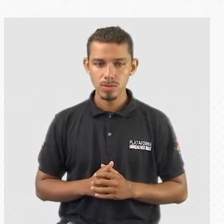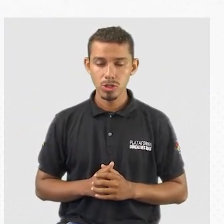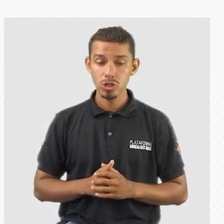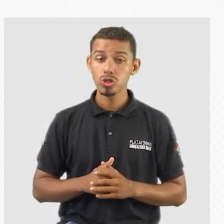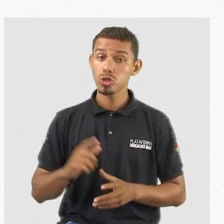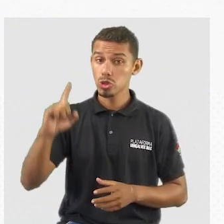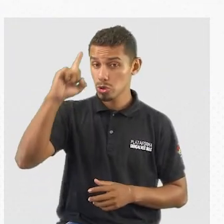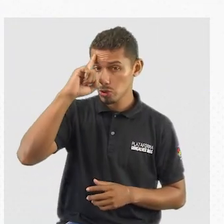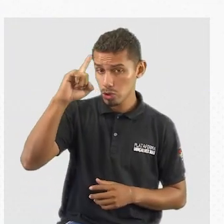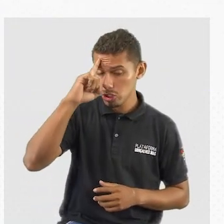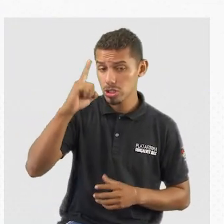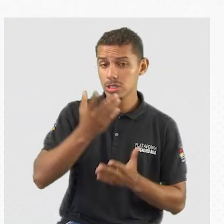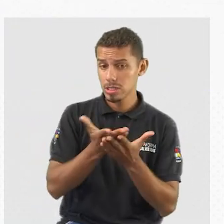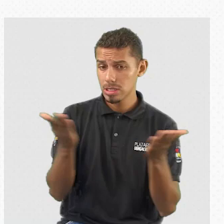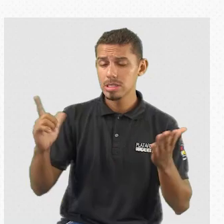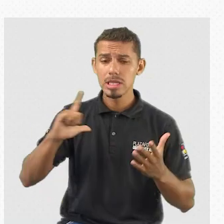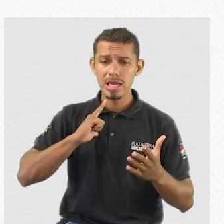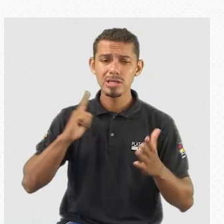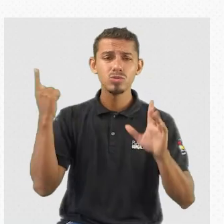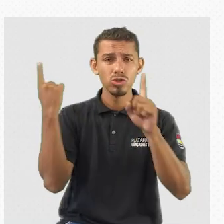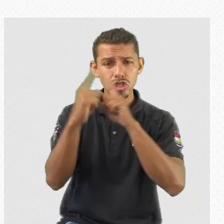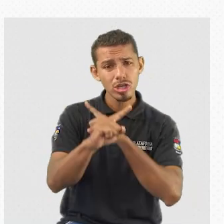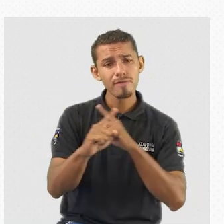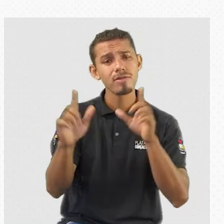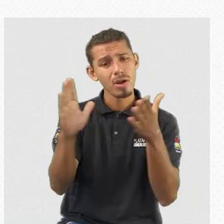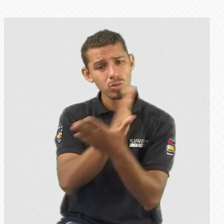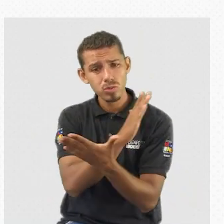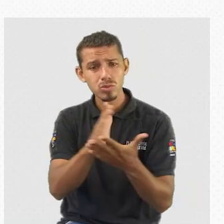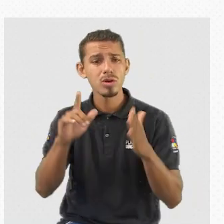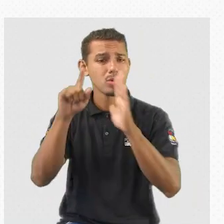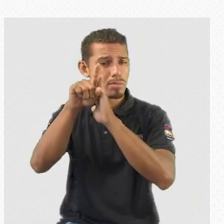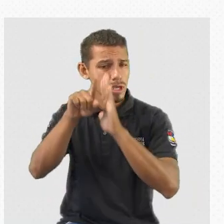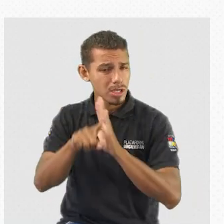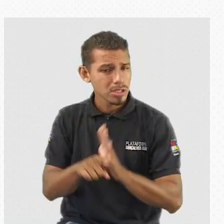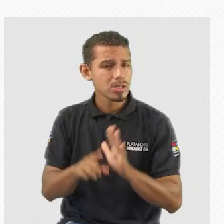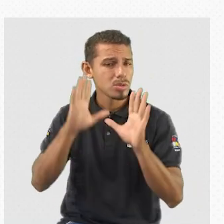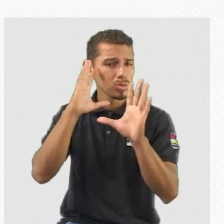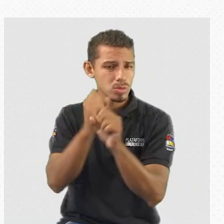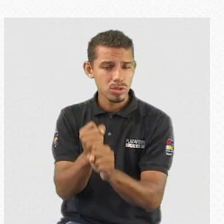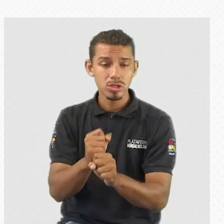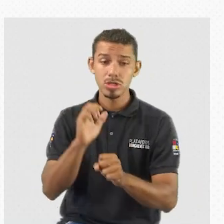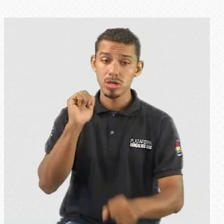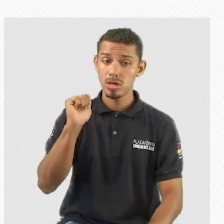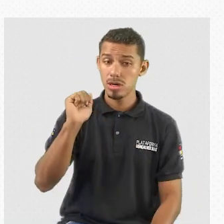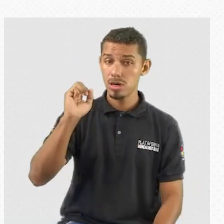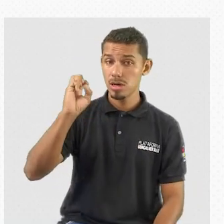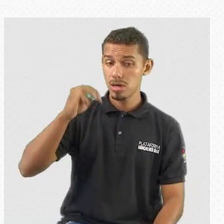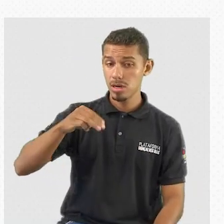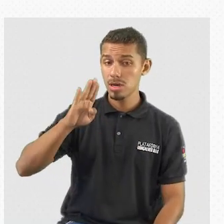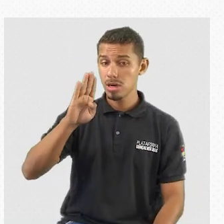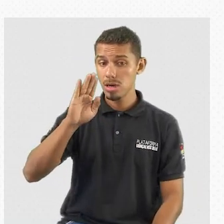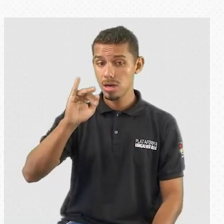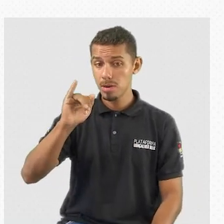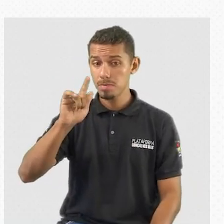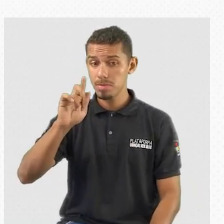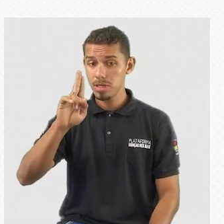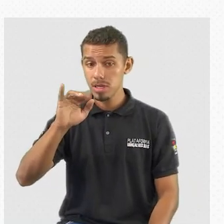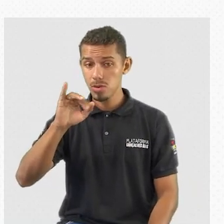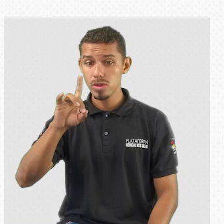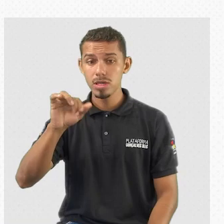nosso cotidiano, a gente tem alguns desafios, né? Algumas questões de ambiguidades que a gente enfrenta. Por